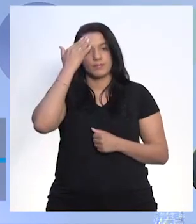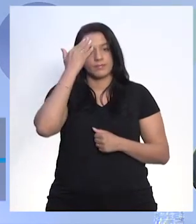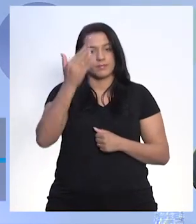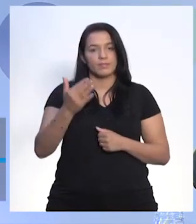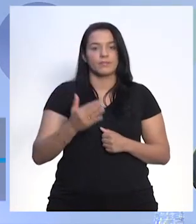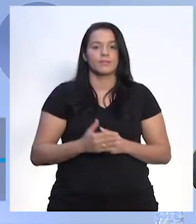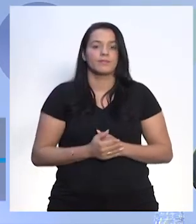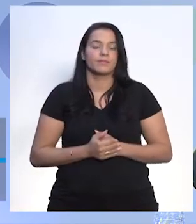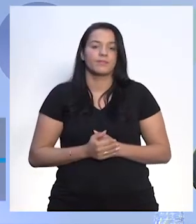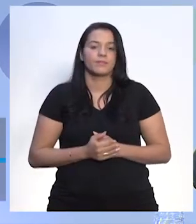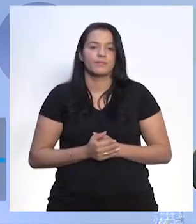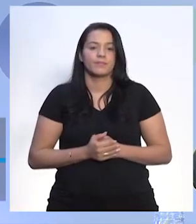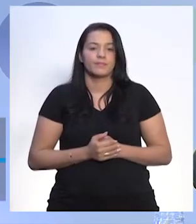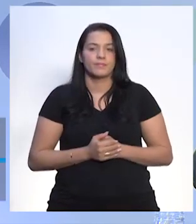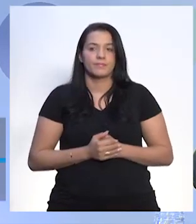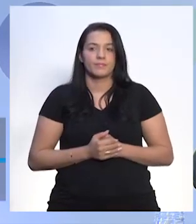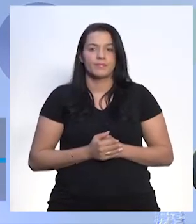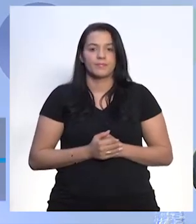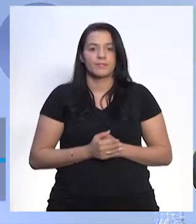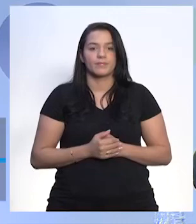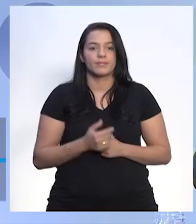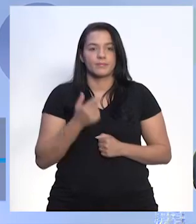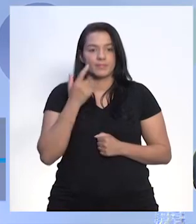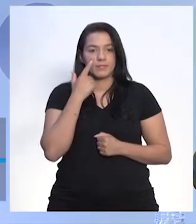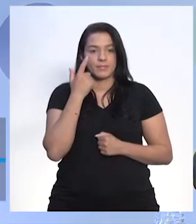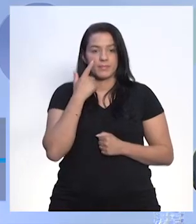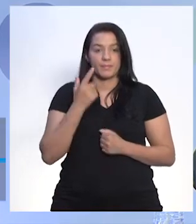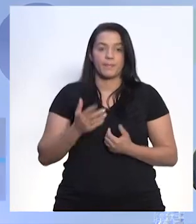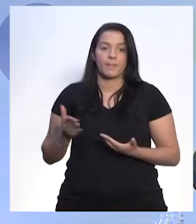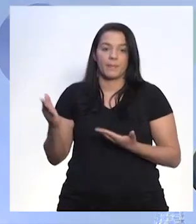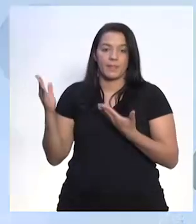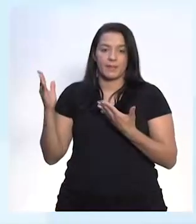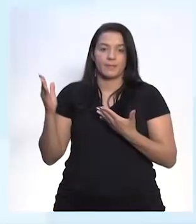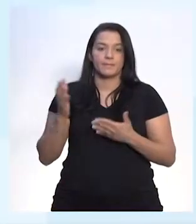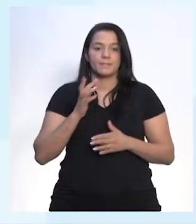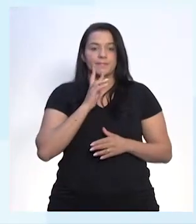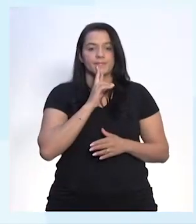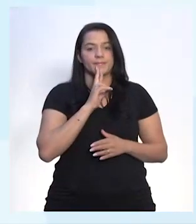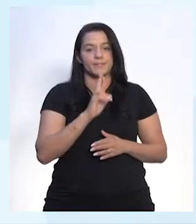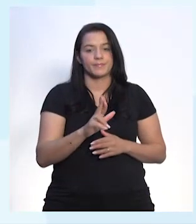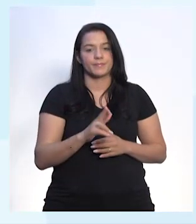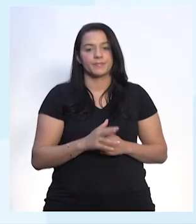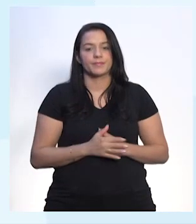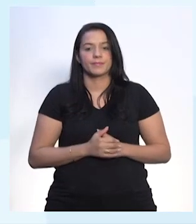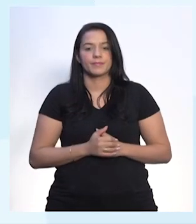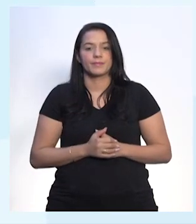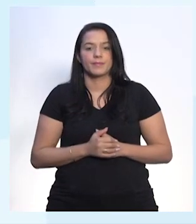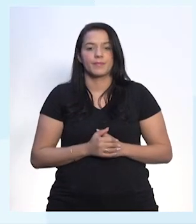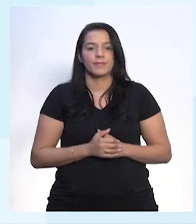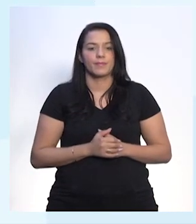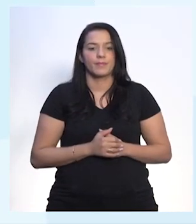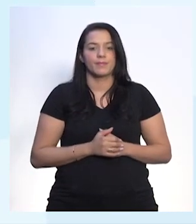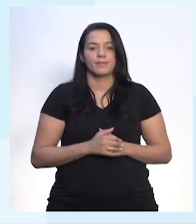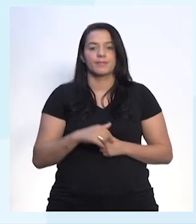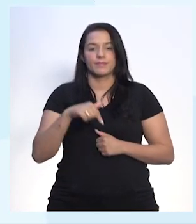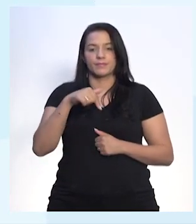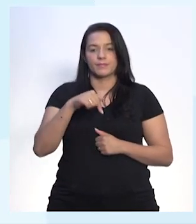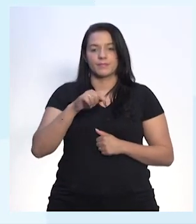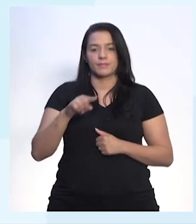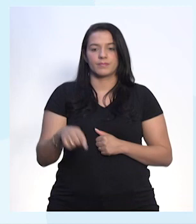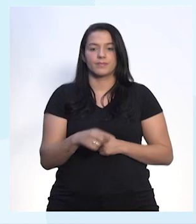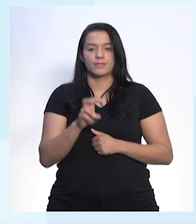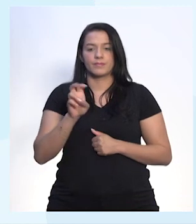tenho a agradecer. Vamos olhar a resposta? Pode pôr na tela para eles, diretor, a resposta? Então, que é a seguinte, 7,5, como